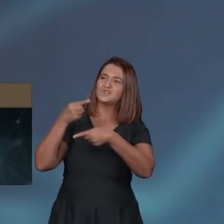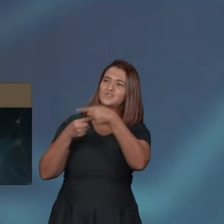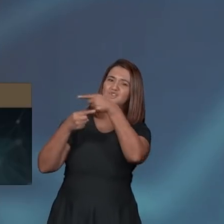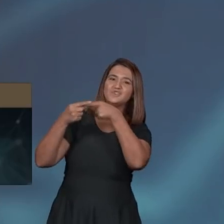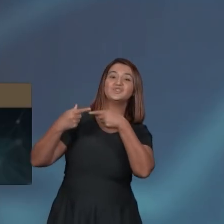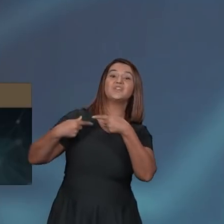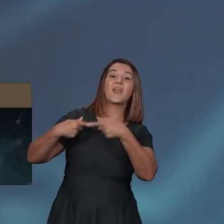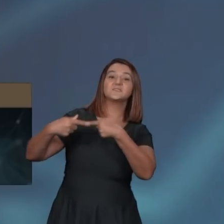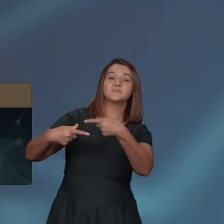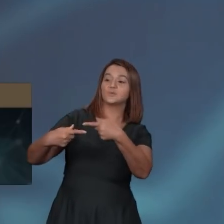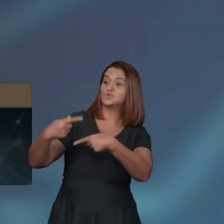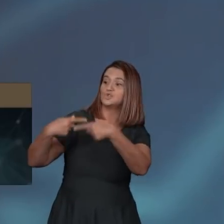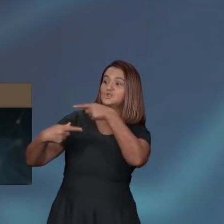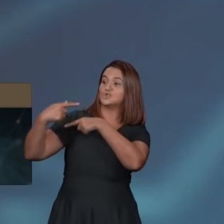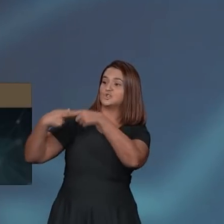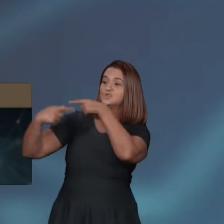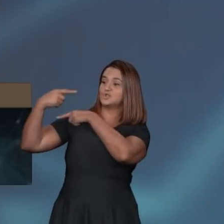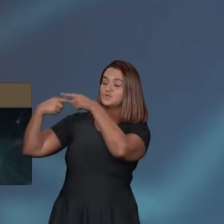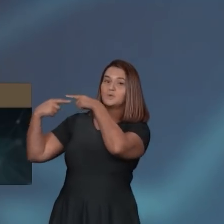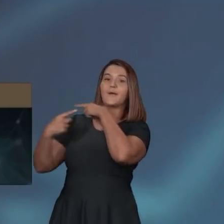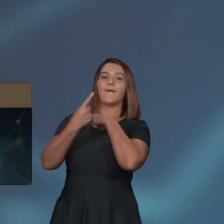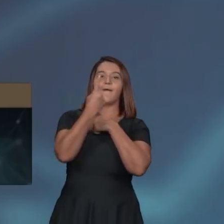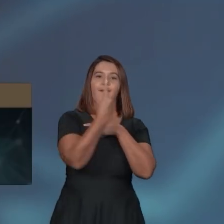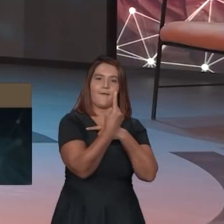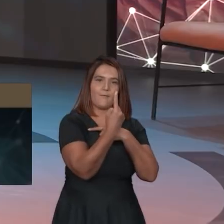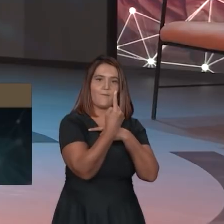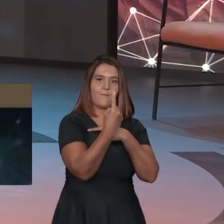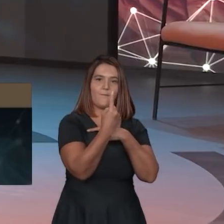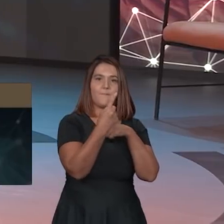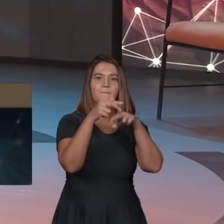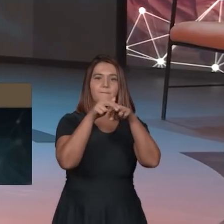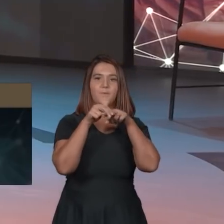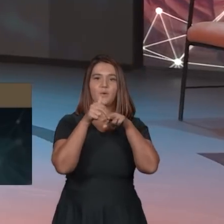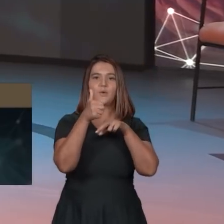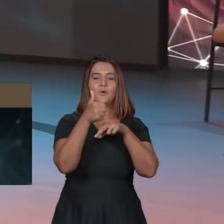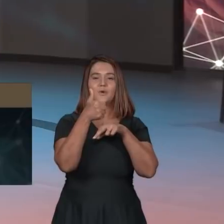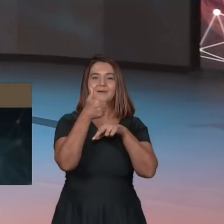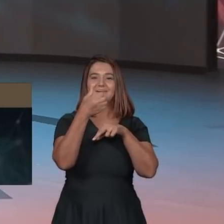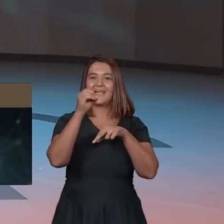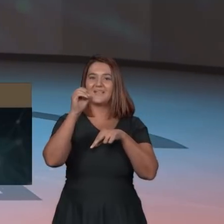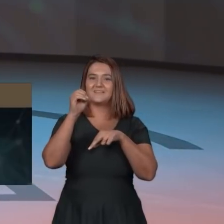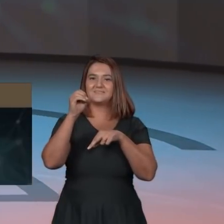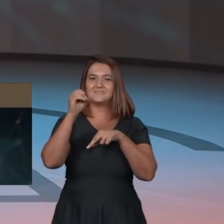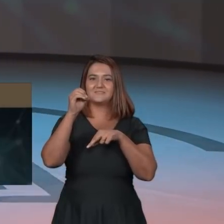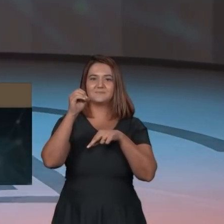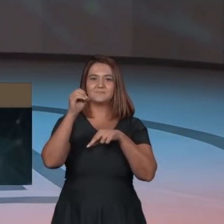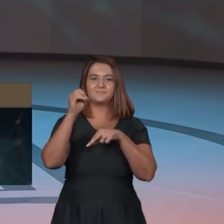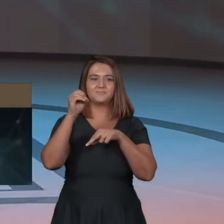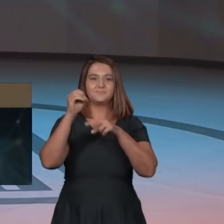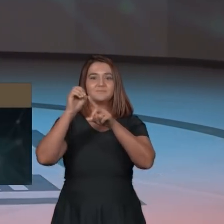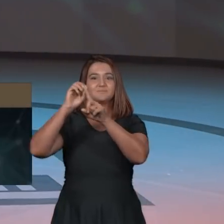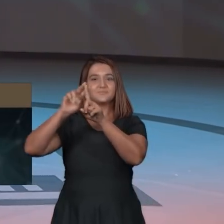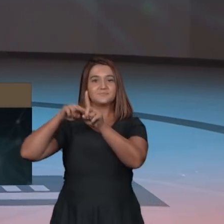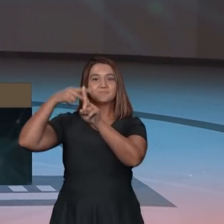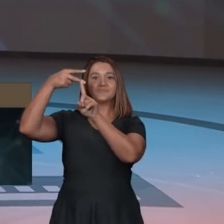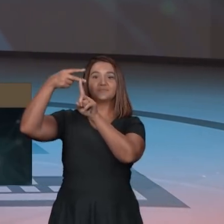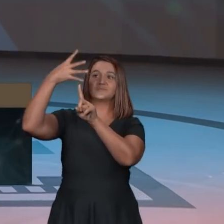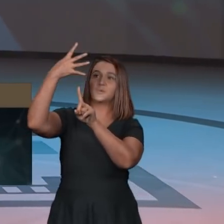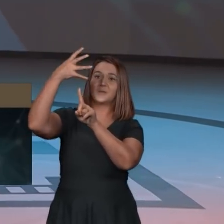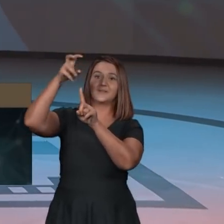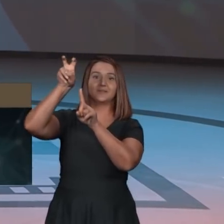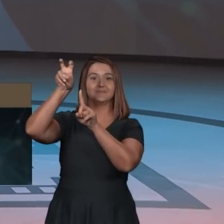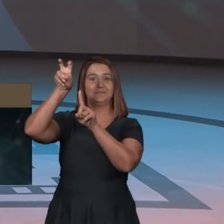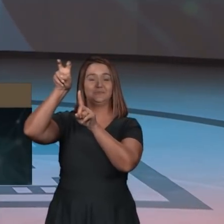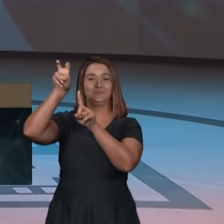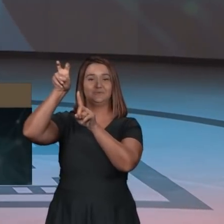1 em 10 elevado a 45. Eu não tenho nem como dizer esse número para você, mas eu só